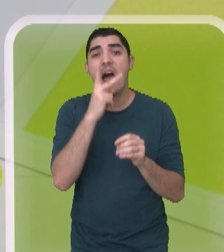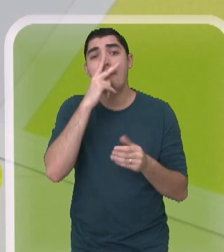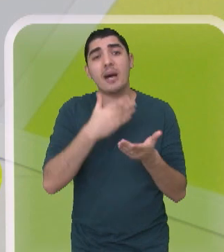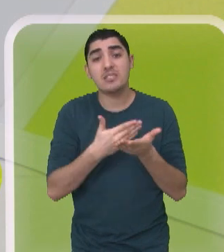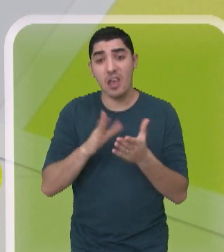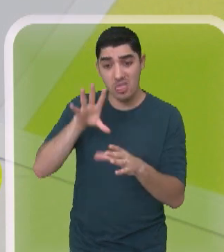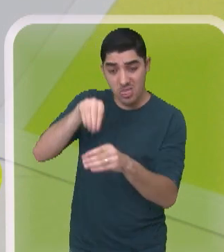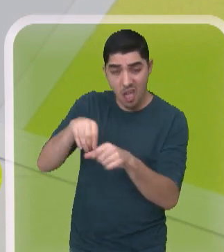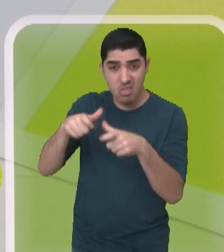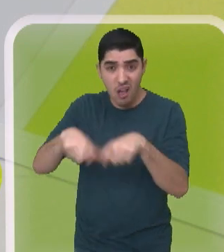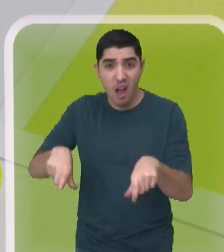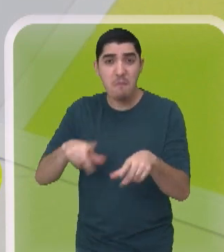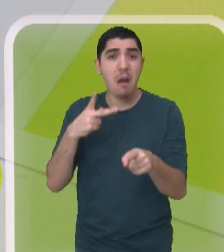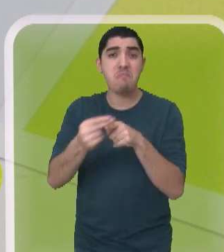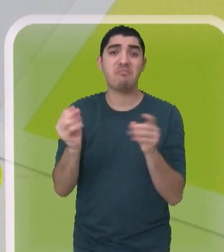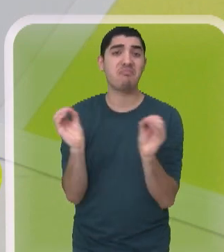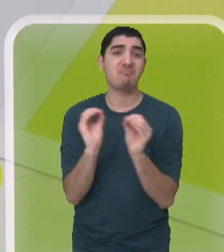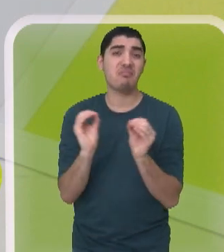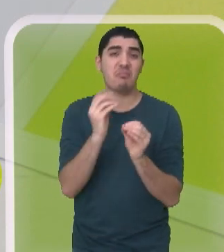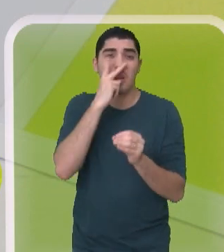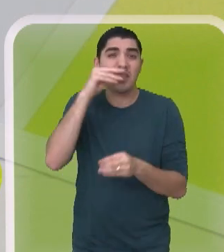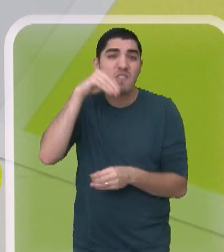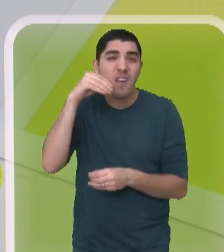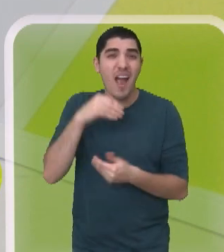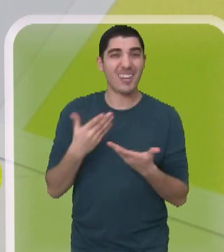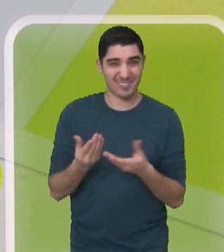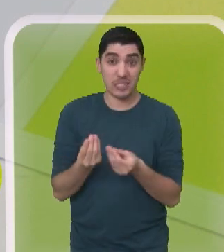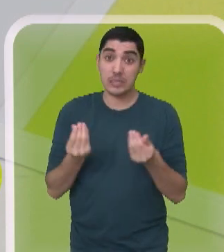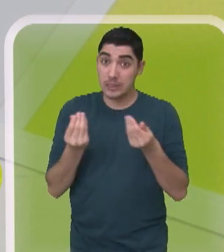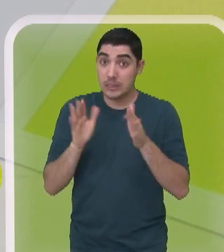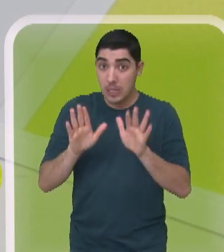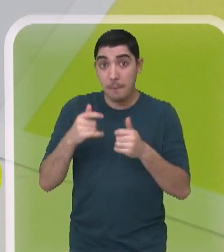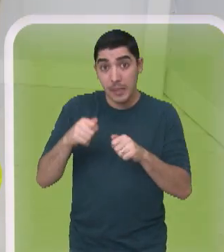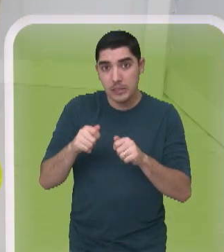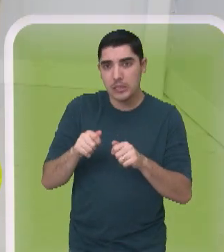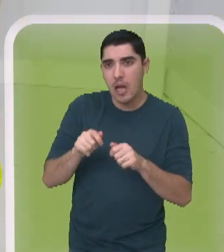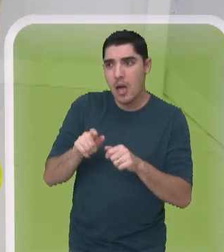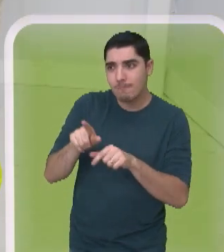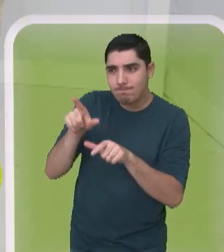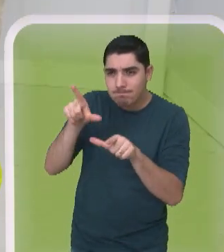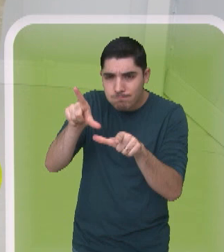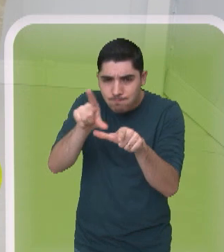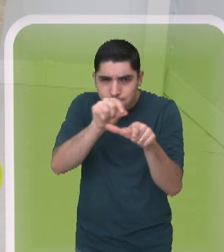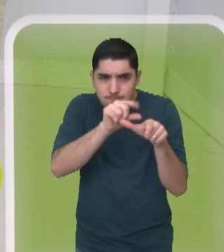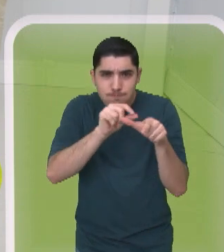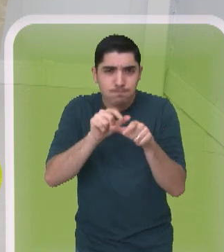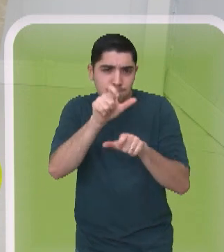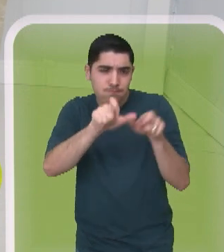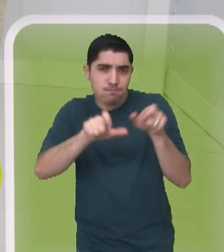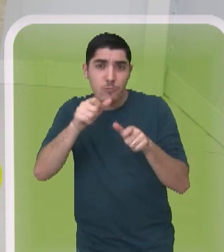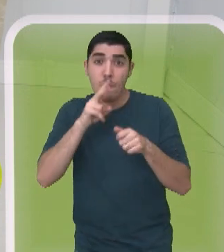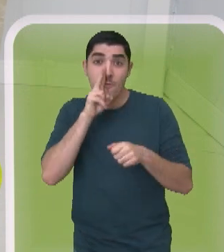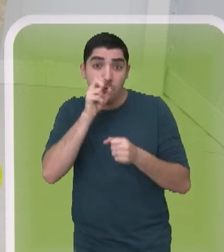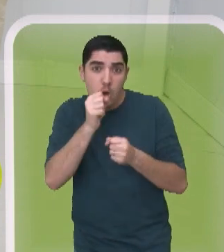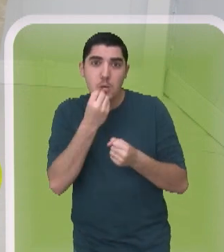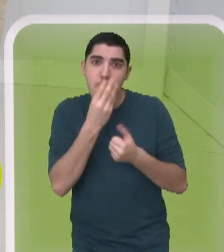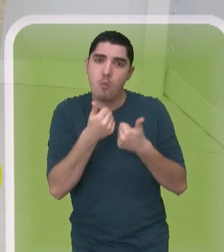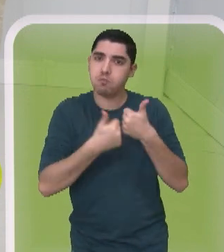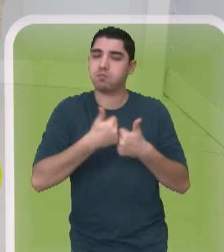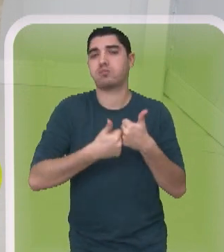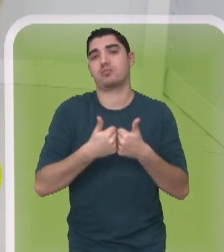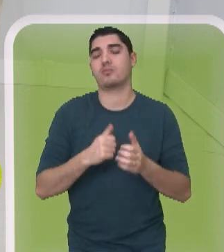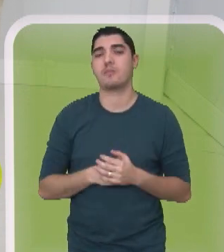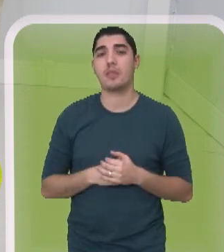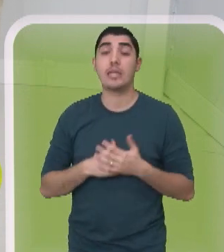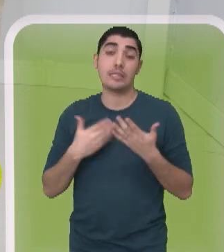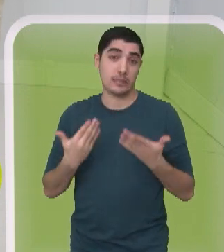fora de campo, dentro de campo. Então as contratações têm que ser bastante coesas, de acordo com o que o treinador pensa e tudo mais. Em cima